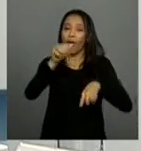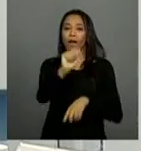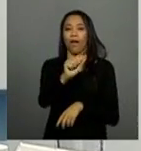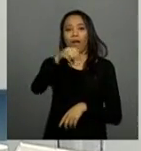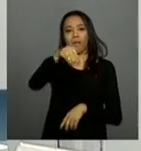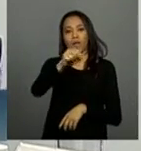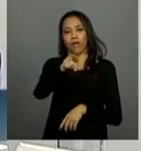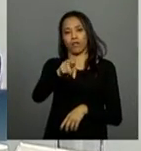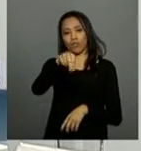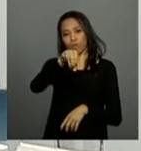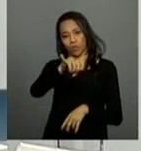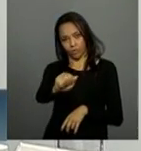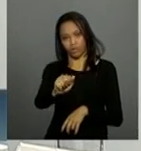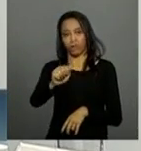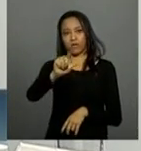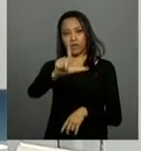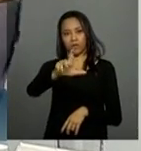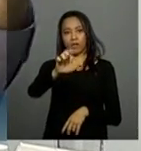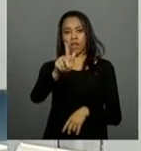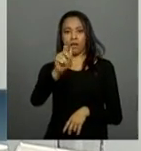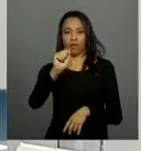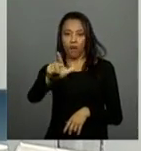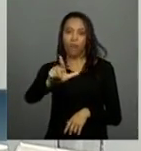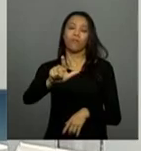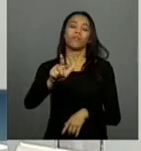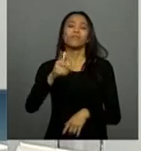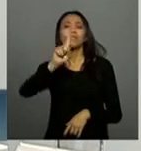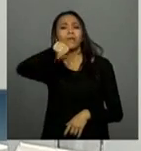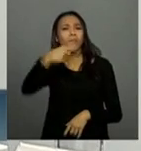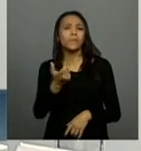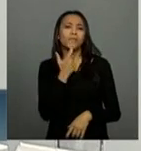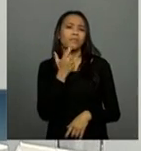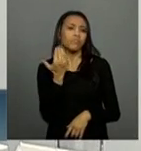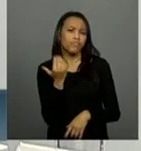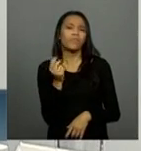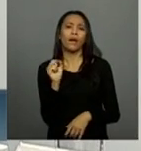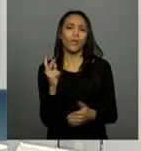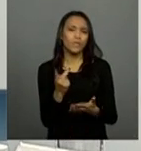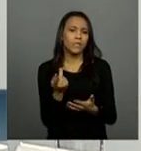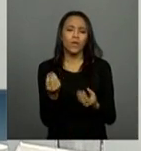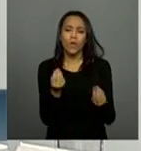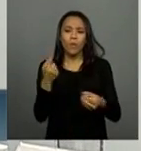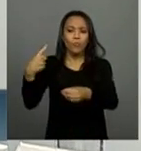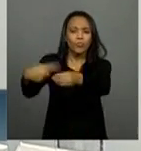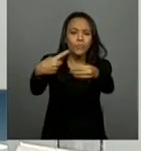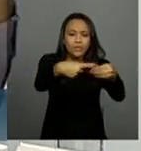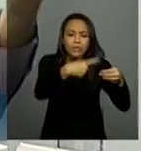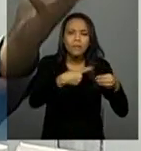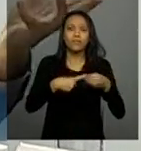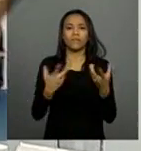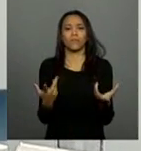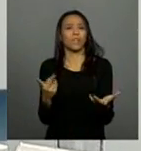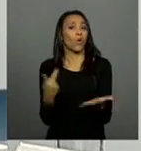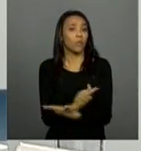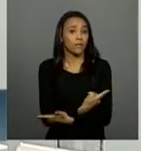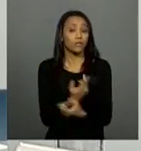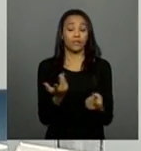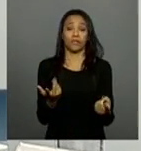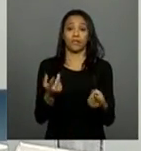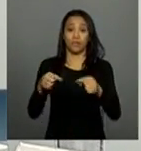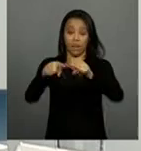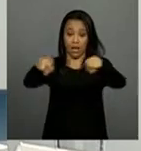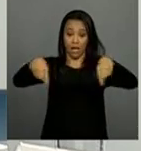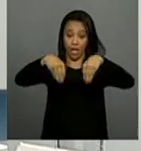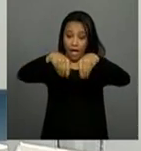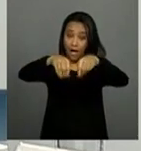futuro, Catarina, breve, eu espero, tá, saber sobre as dinâmicas por município, propriedade, propriedade, cultura por cultura e áreas